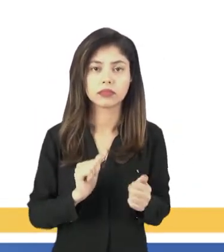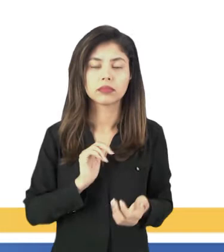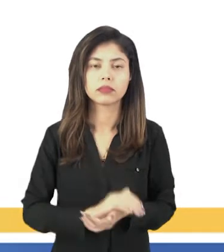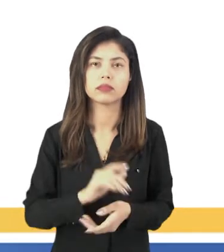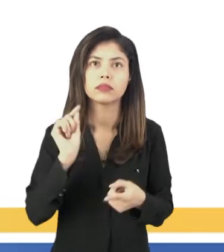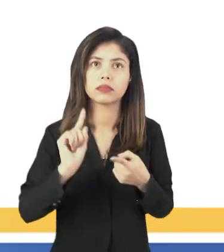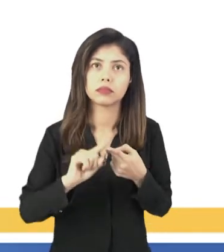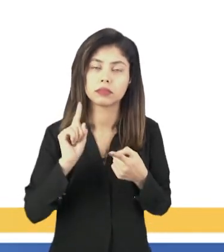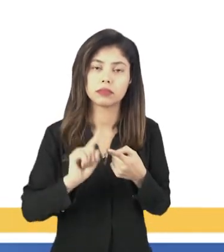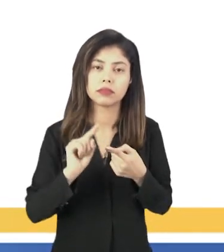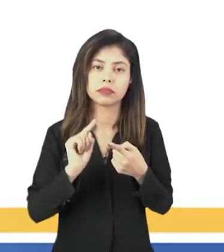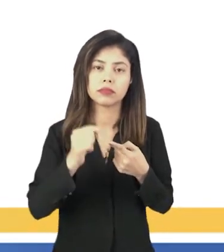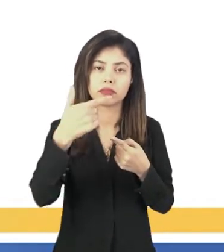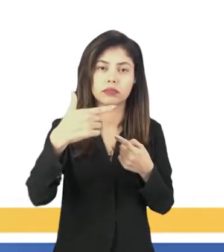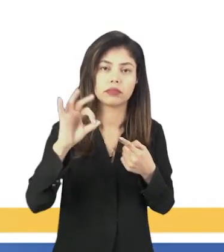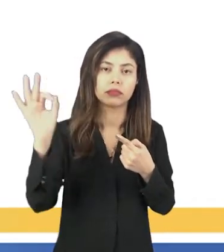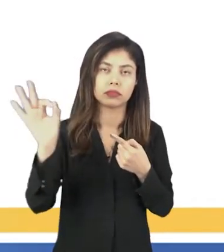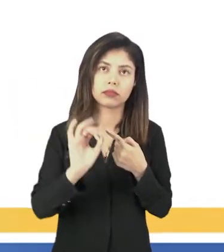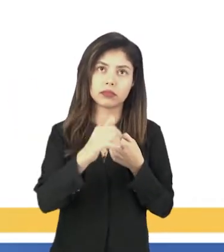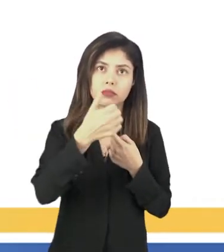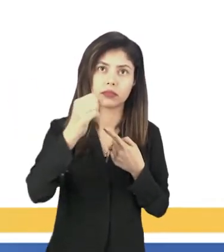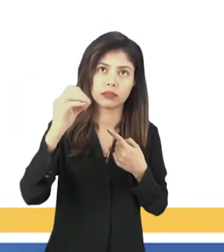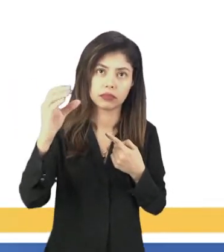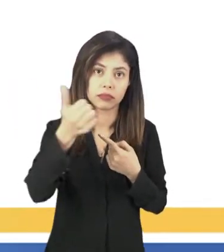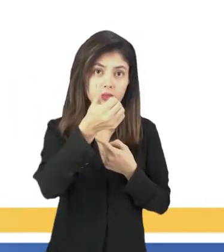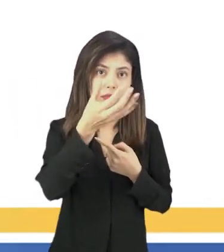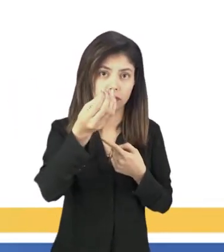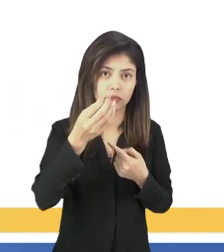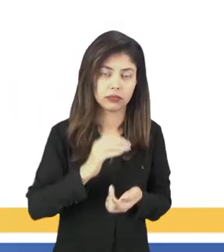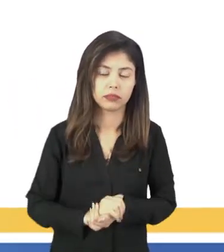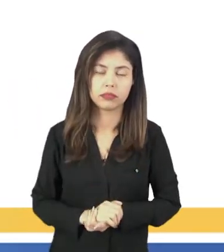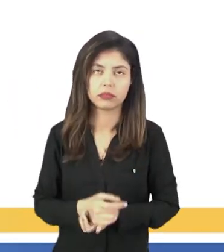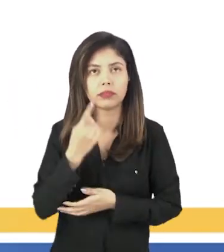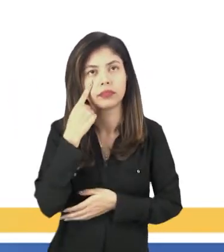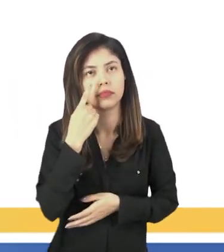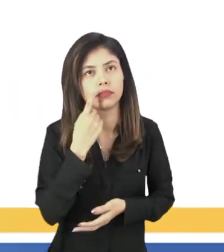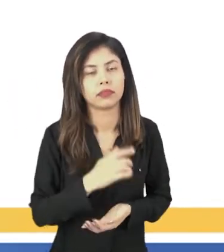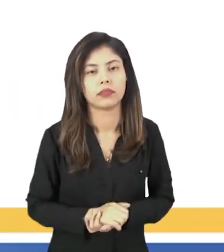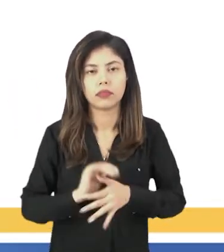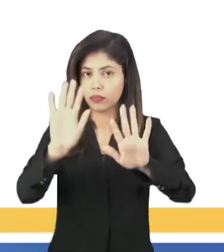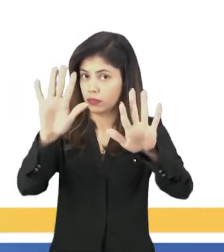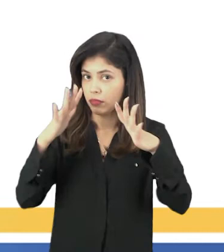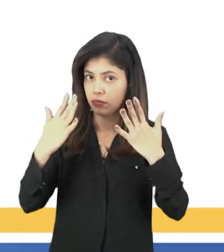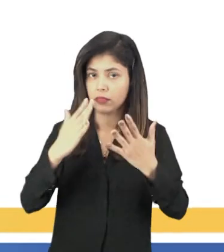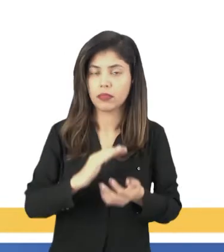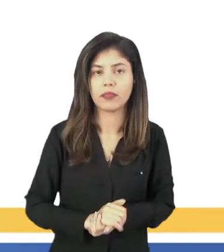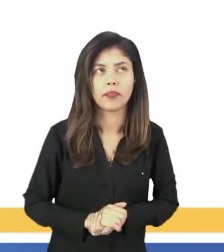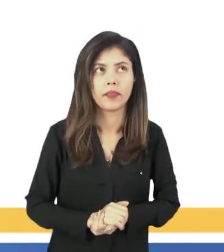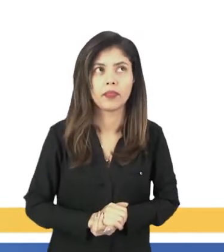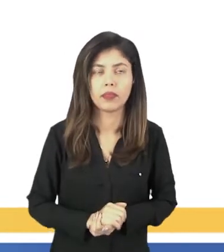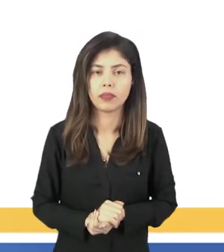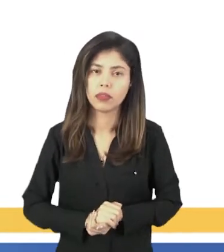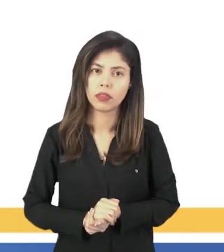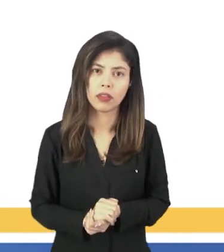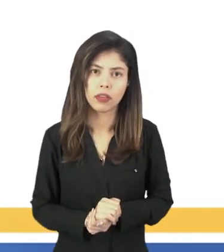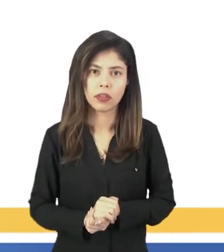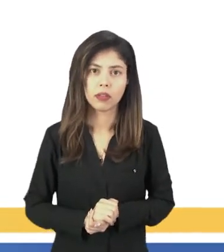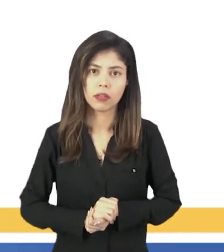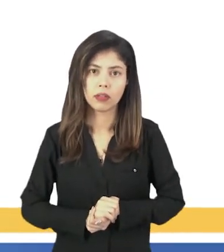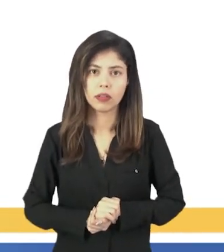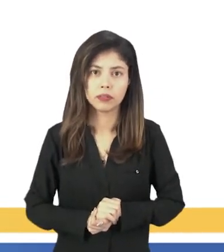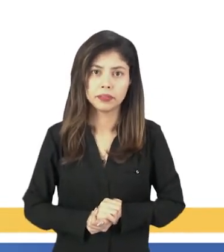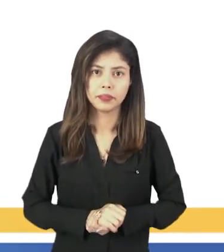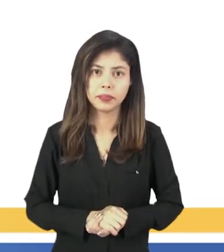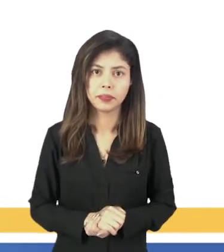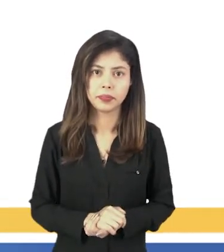primeiro fazer vinte por cento de 800 né olha só vem comigo aqui deixa eu apagar aqui